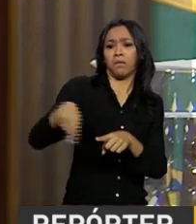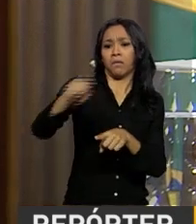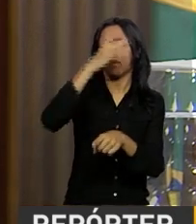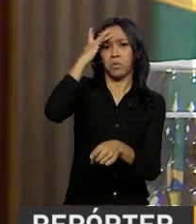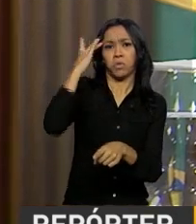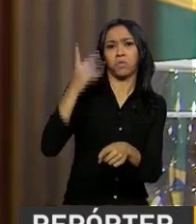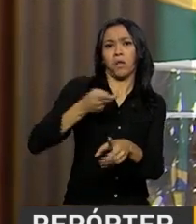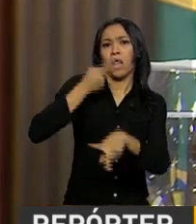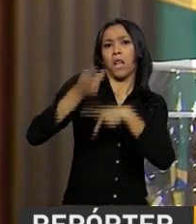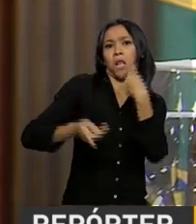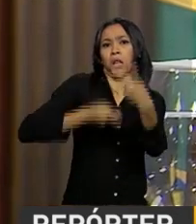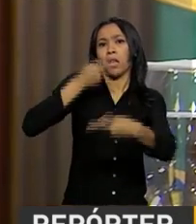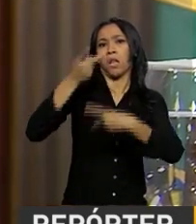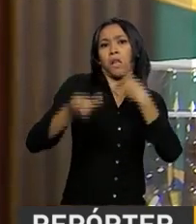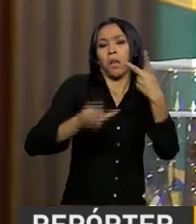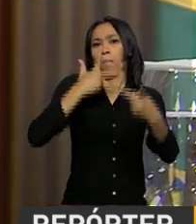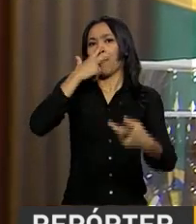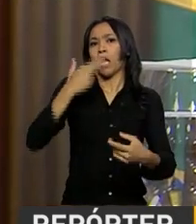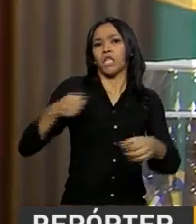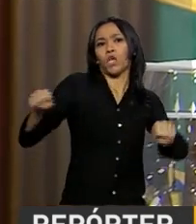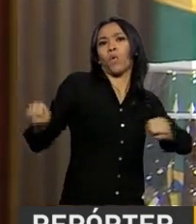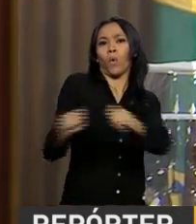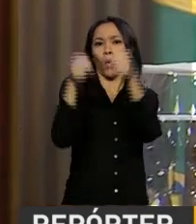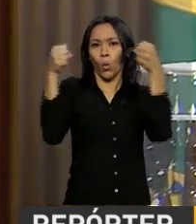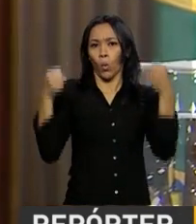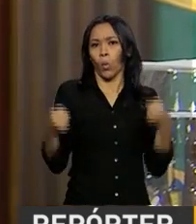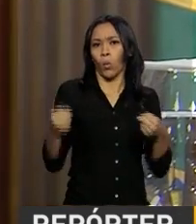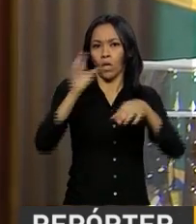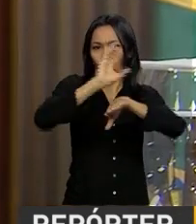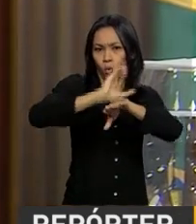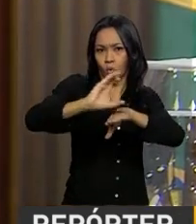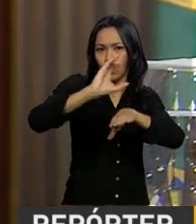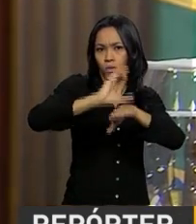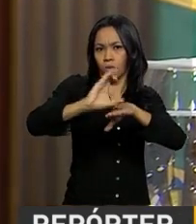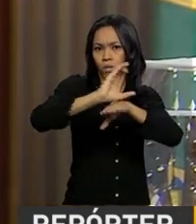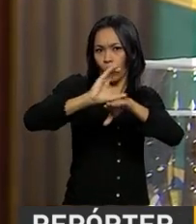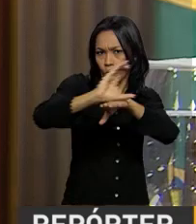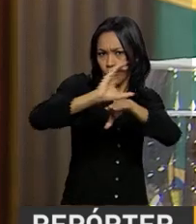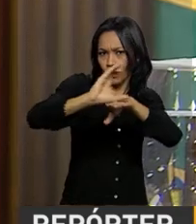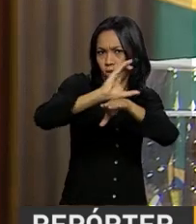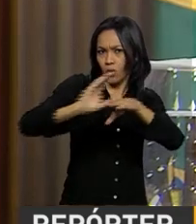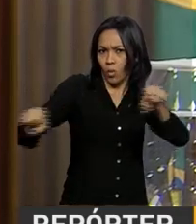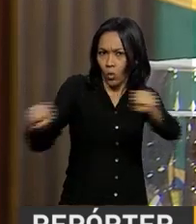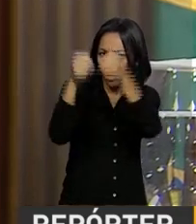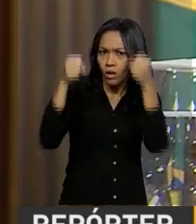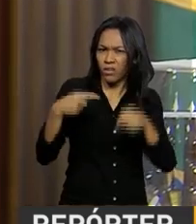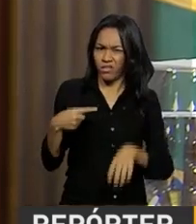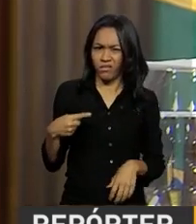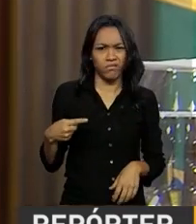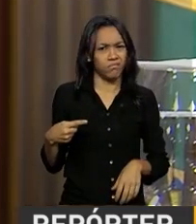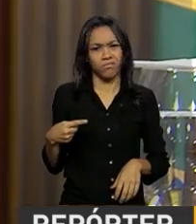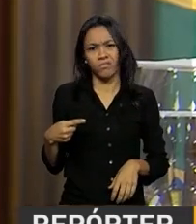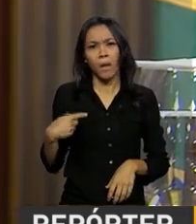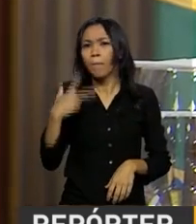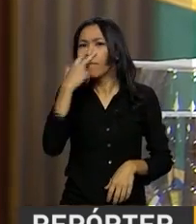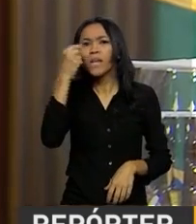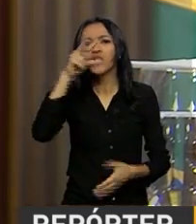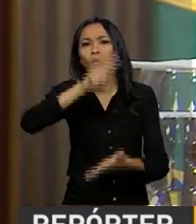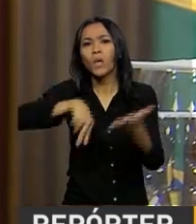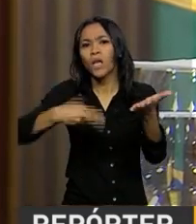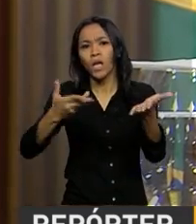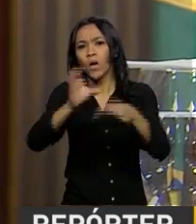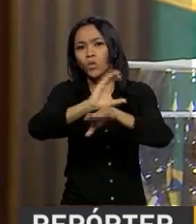dizer que houve um rompimento, uma ruptura com a Constituição. Isto, na verdade, data vênia, é de quem não lê a